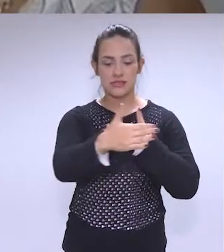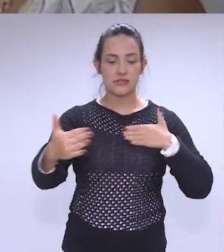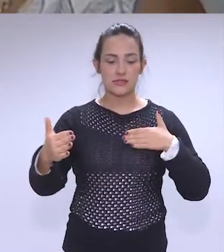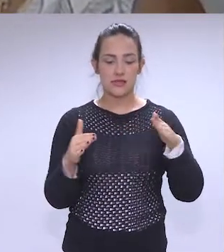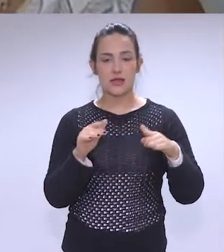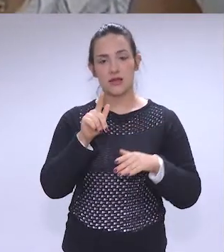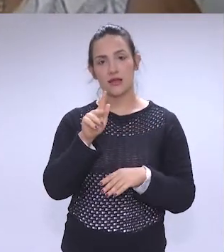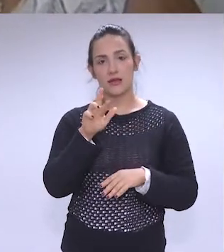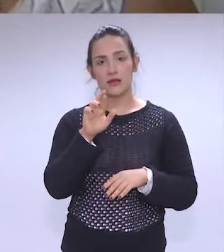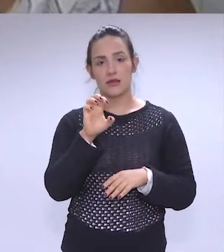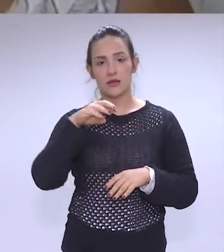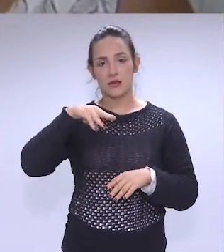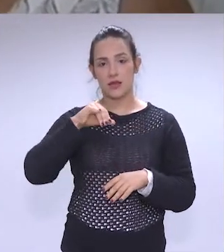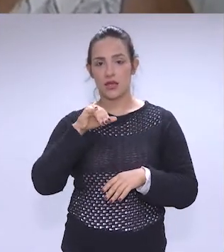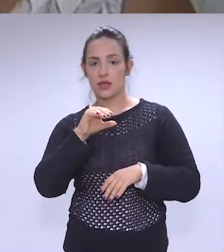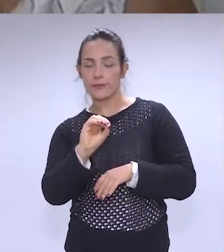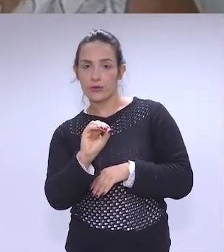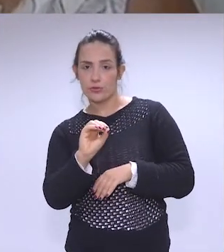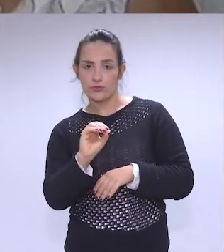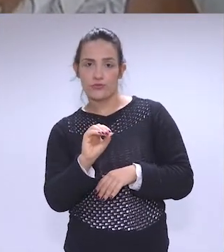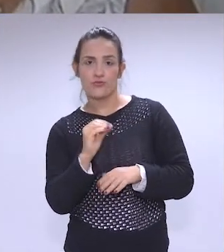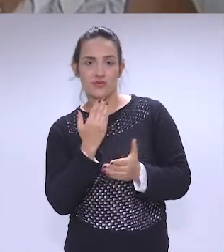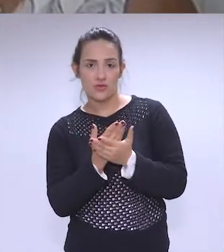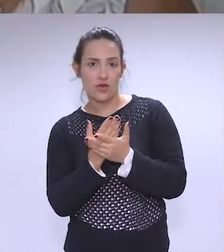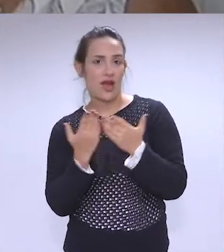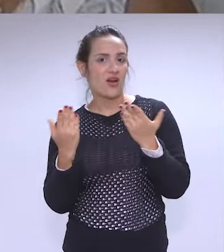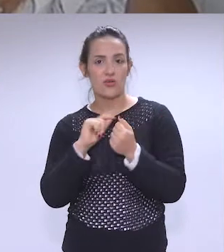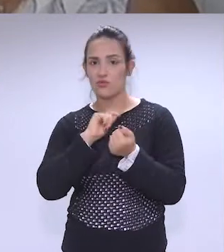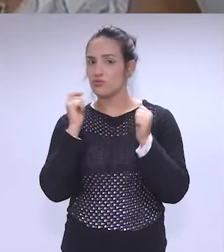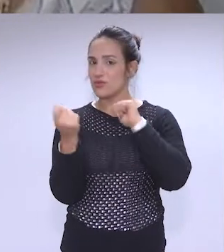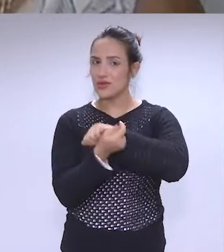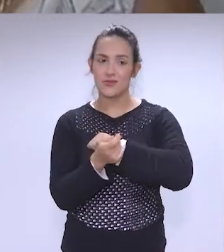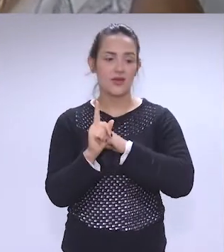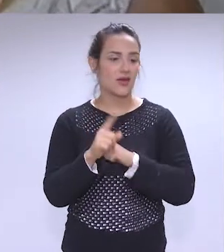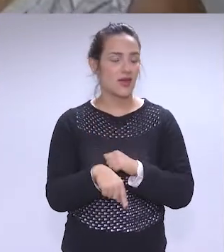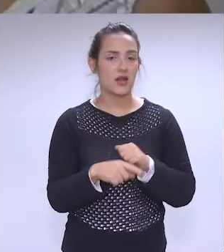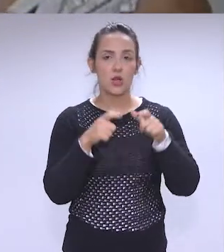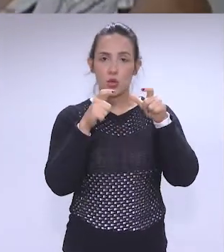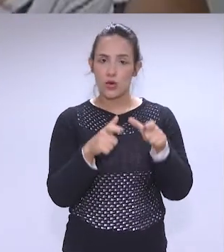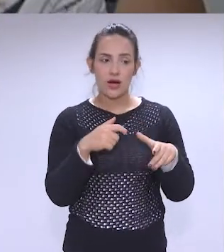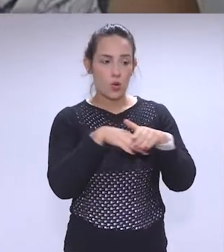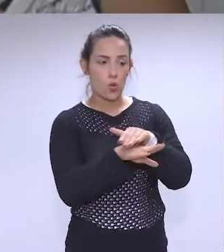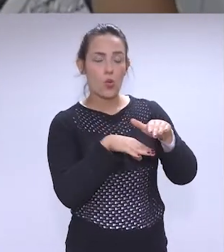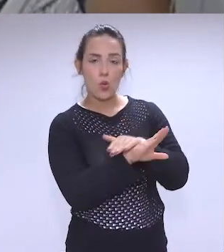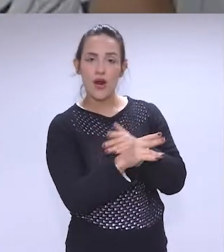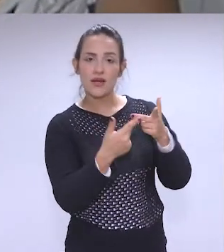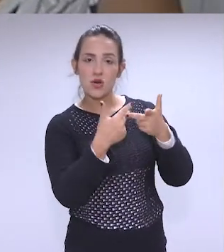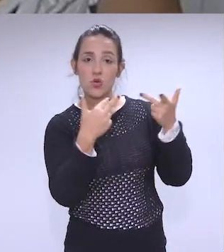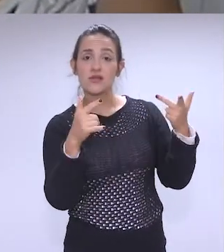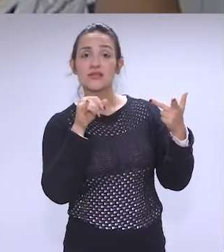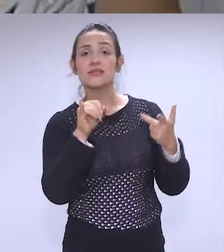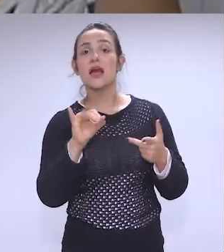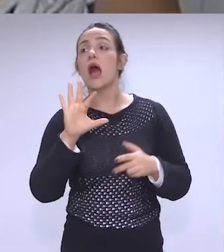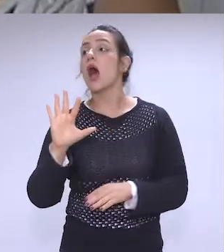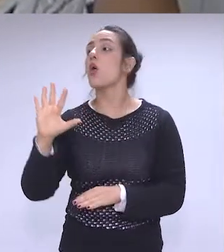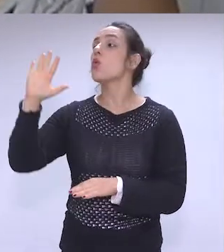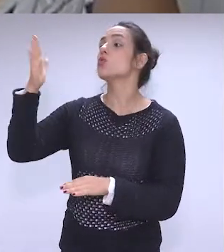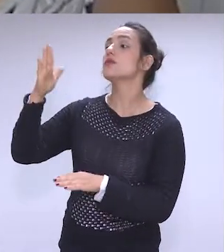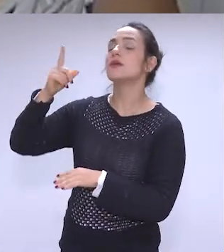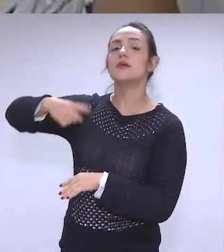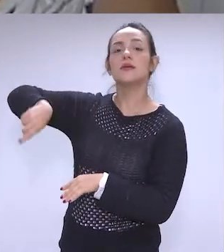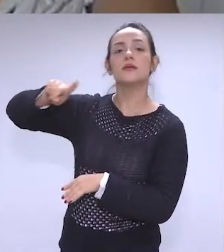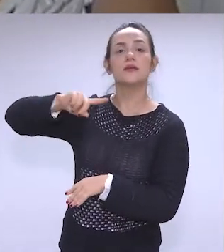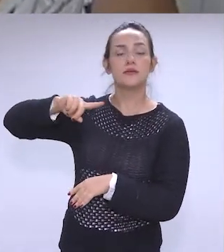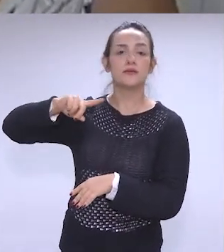doações. Nós temos aqui fogão, geladeira, freezer, micro-ondas e praticamente todos os utensílios de uma